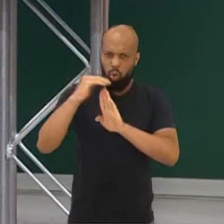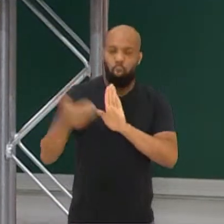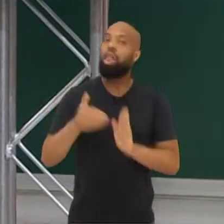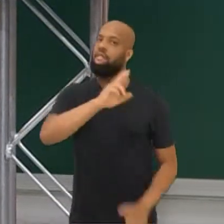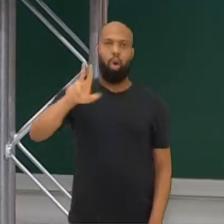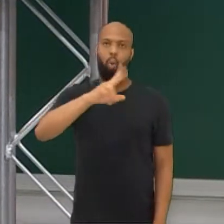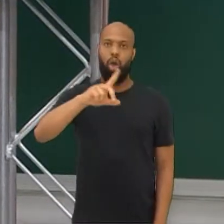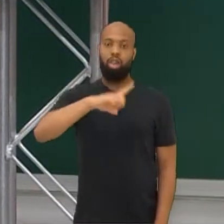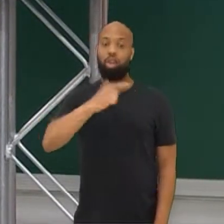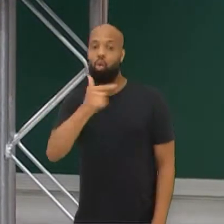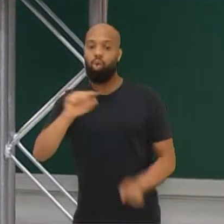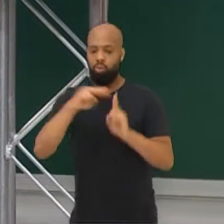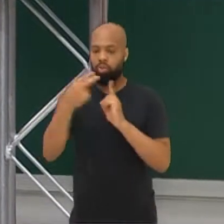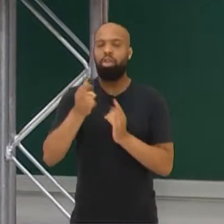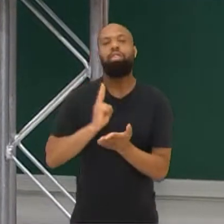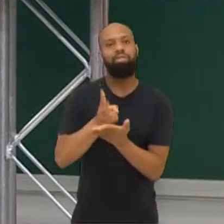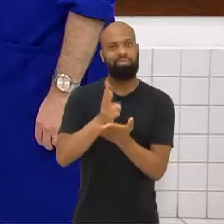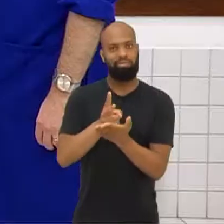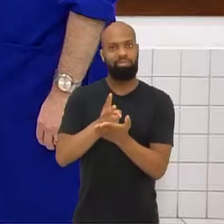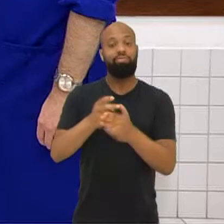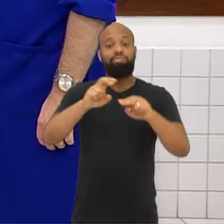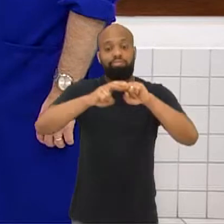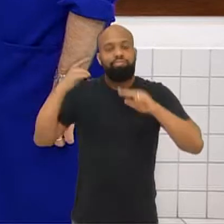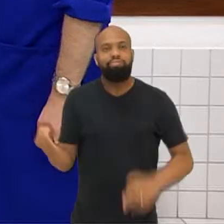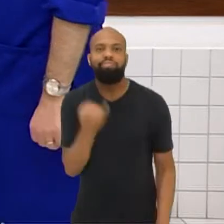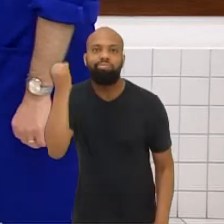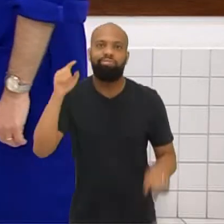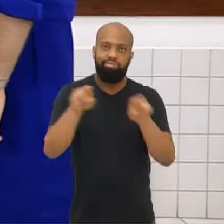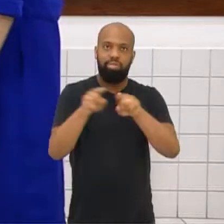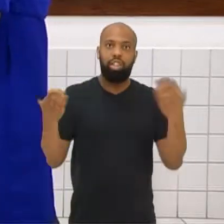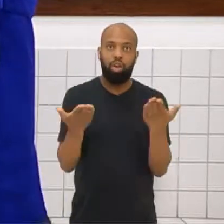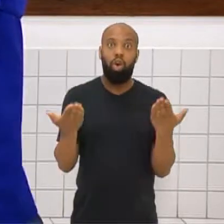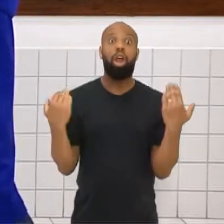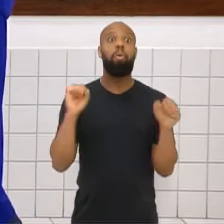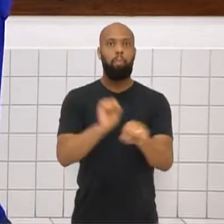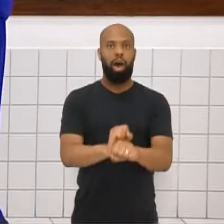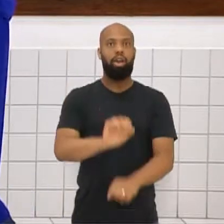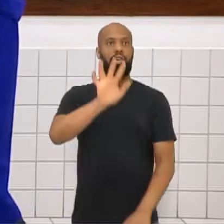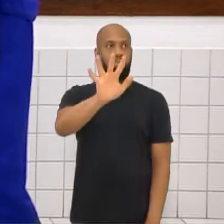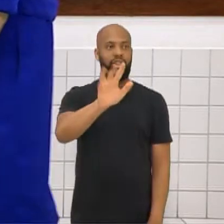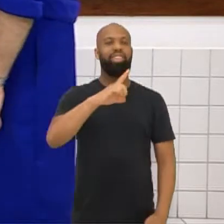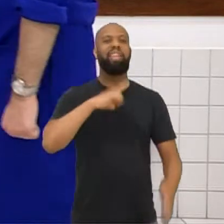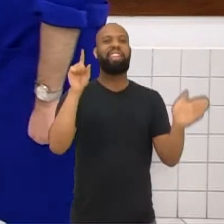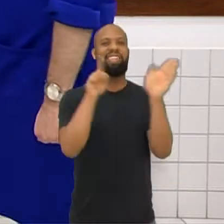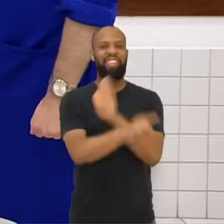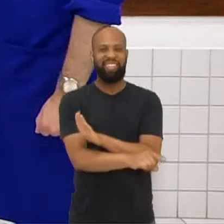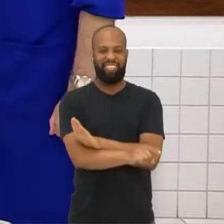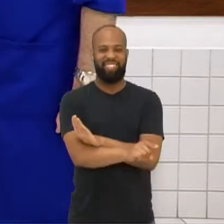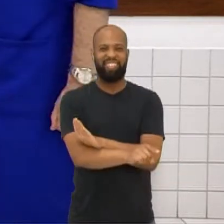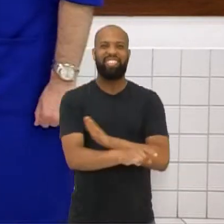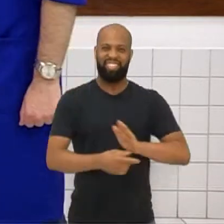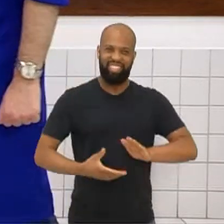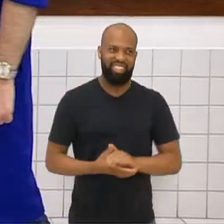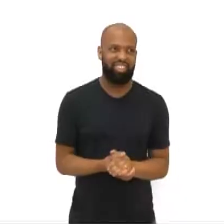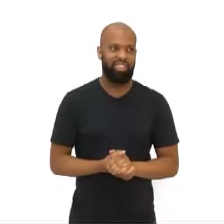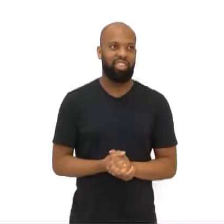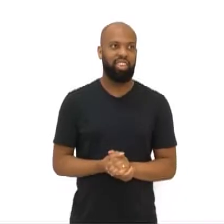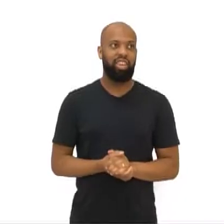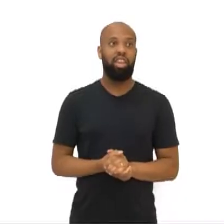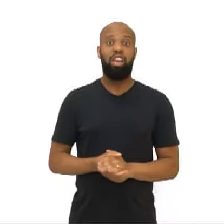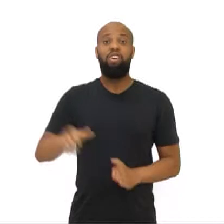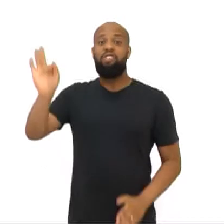questões a serem observadas. E por isso que é tão importante a gente parar nesse momento para mais uma questão aqui, ó. O